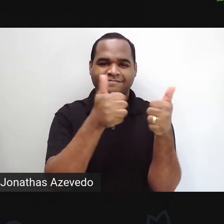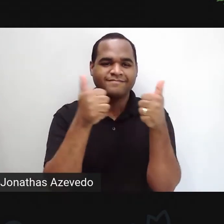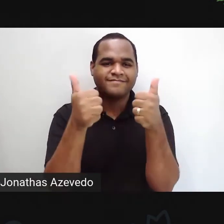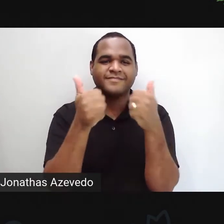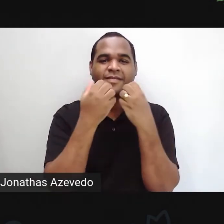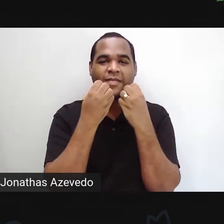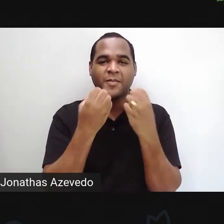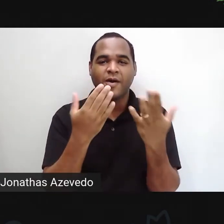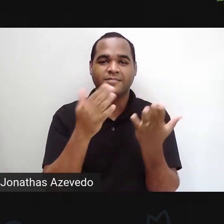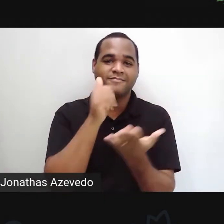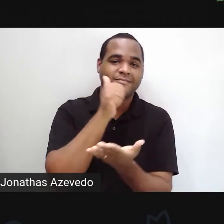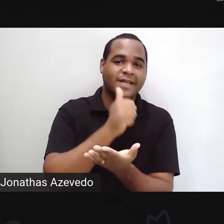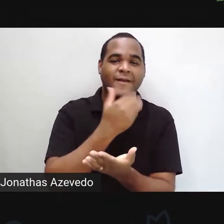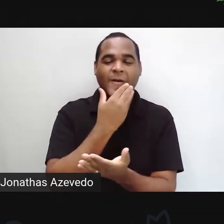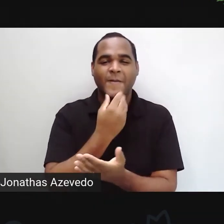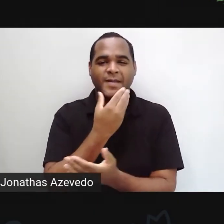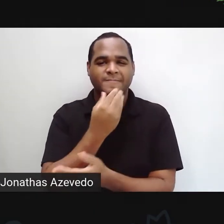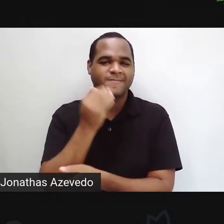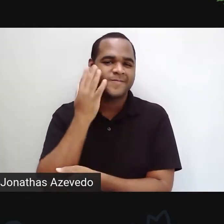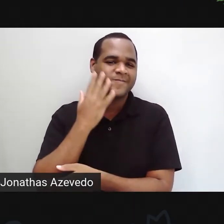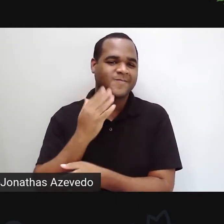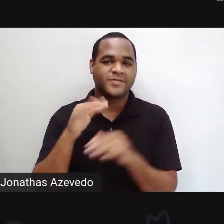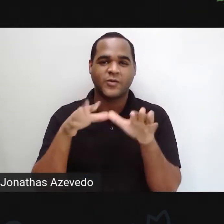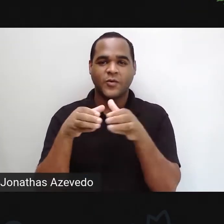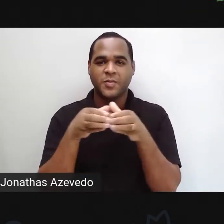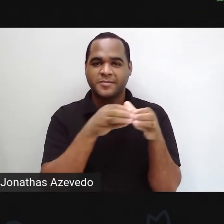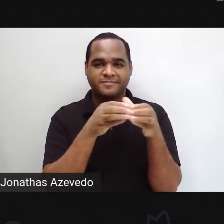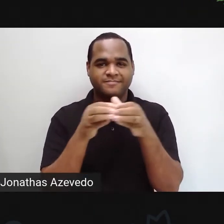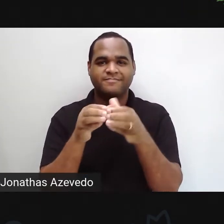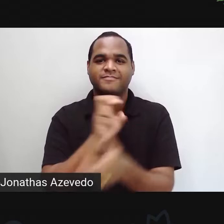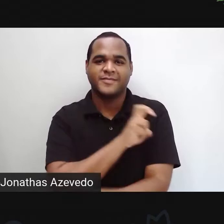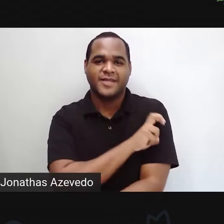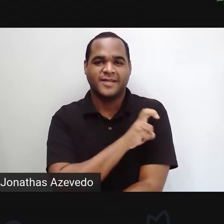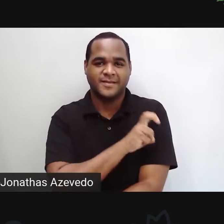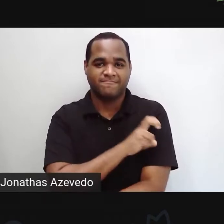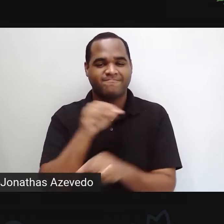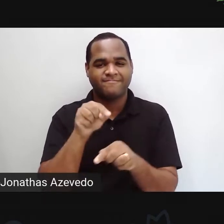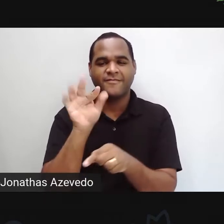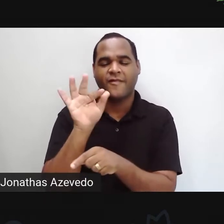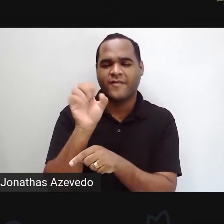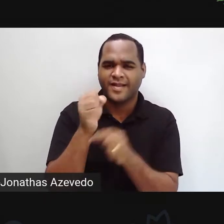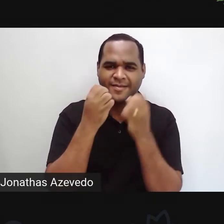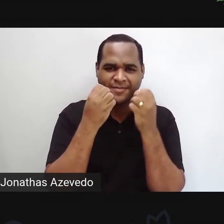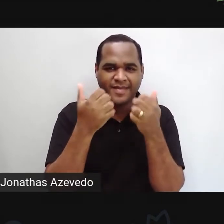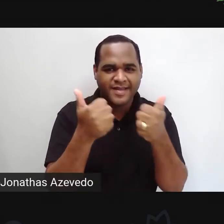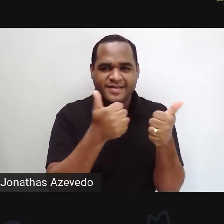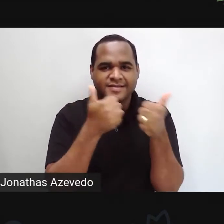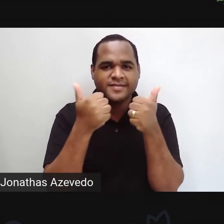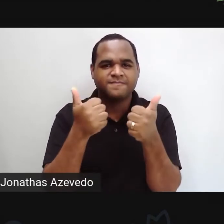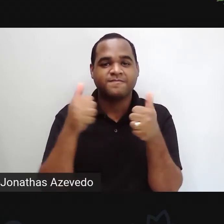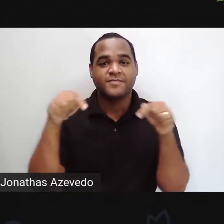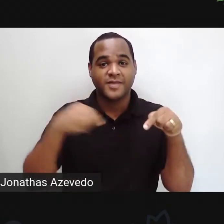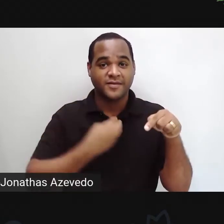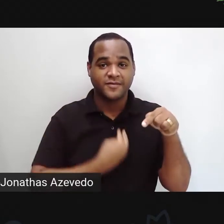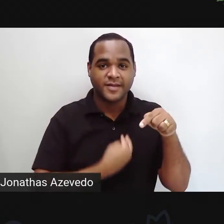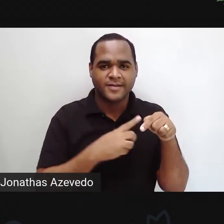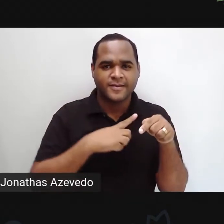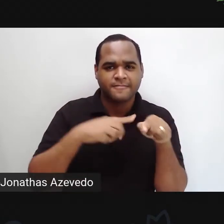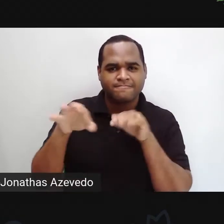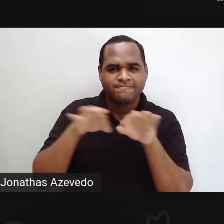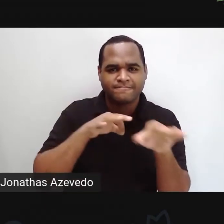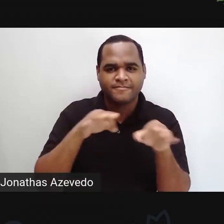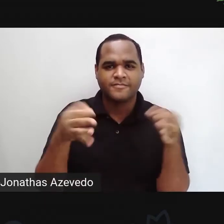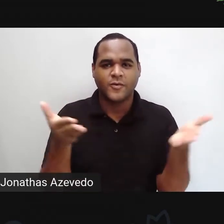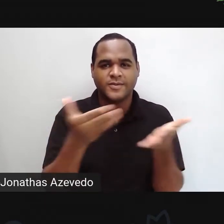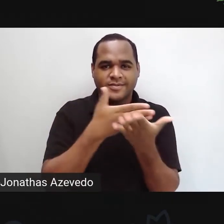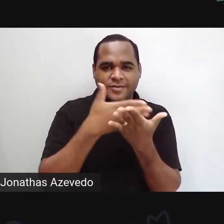Olá, meninos e meninas que formam as turmas do 5º ano de Feira de Santana. Estamos aqui, prontinhos para